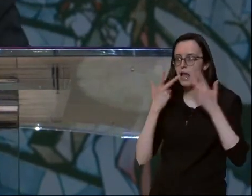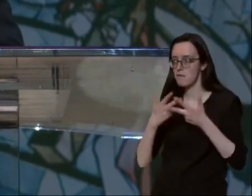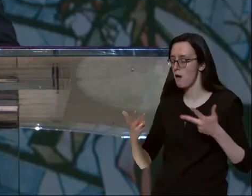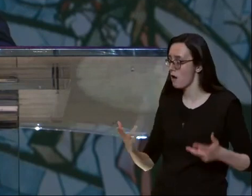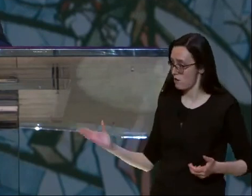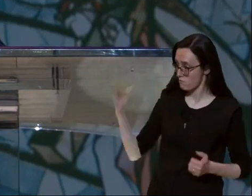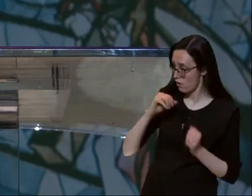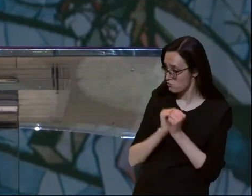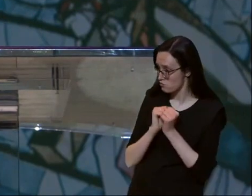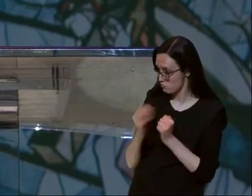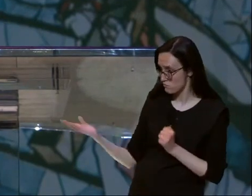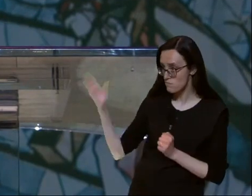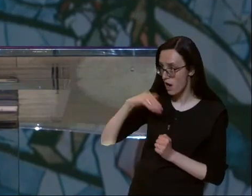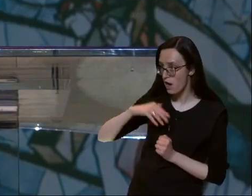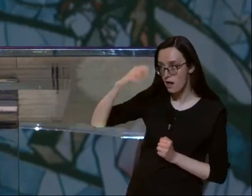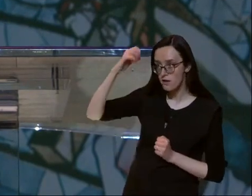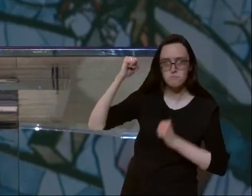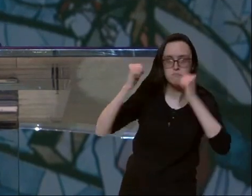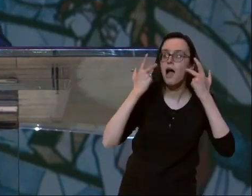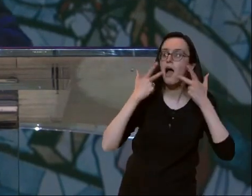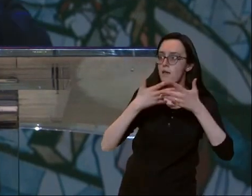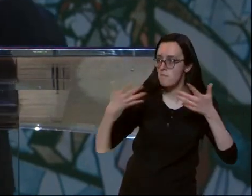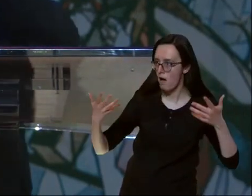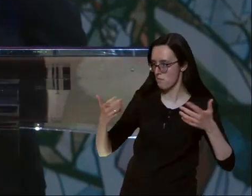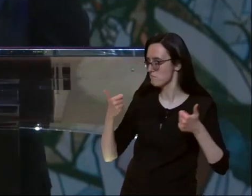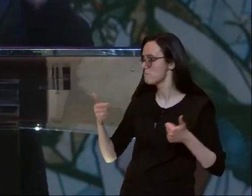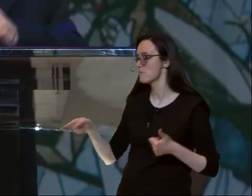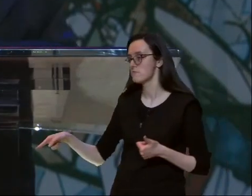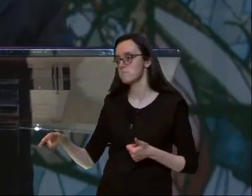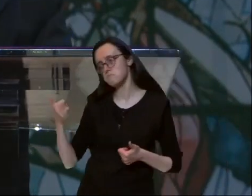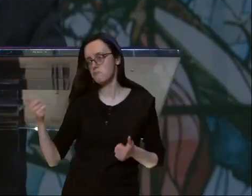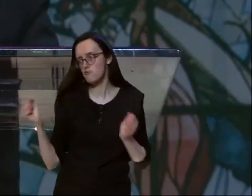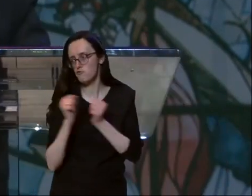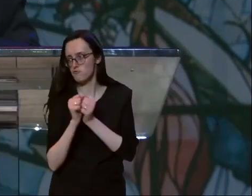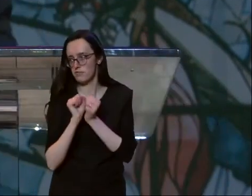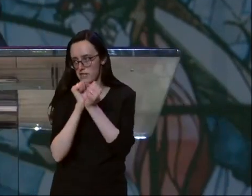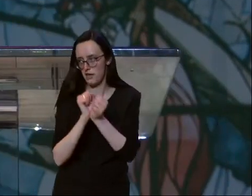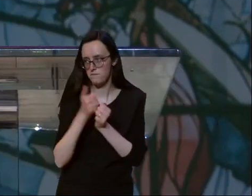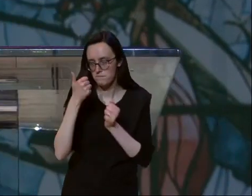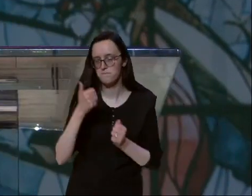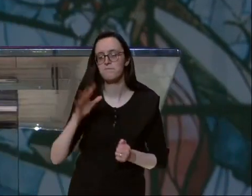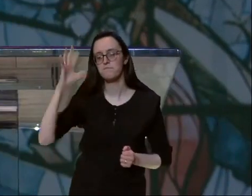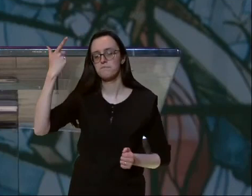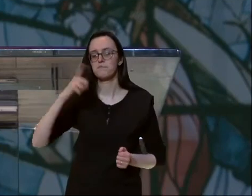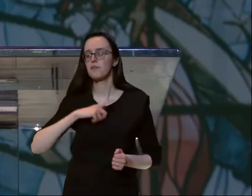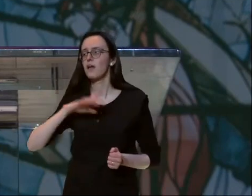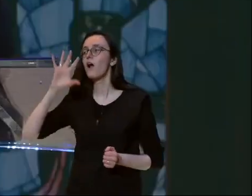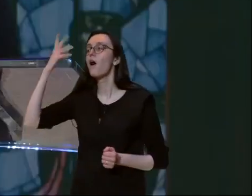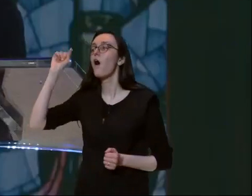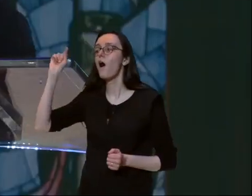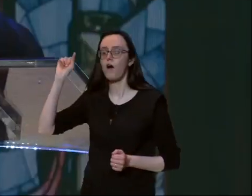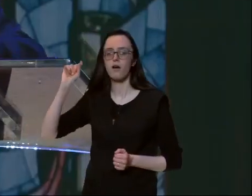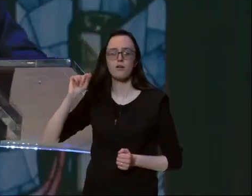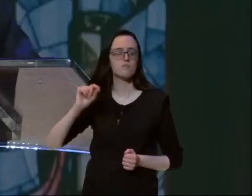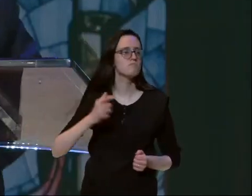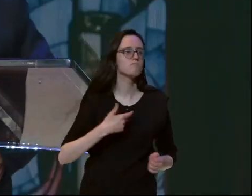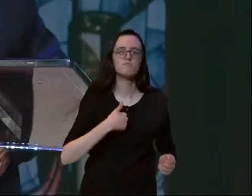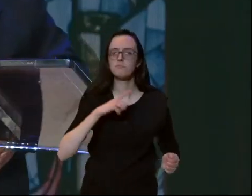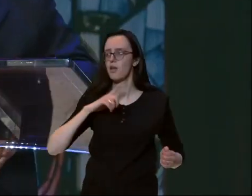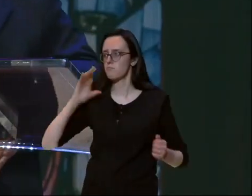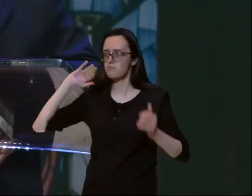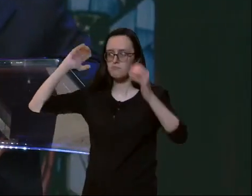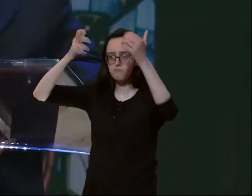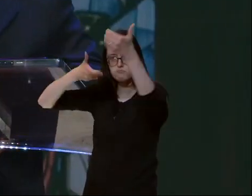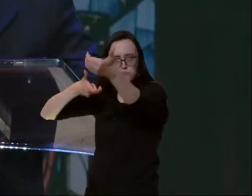vamos caçar? Aí foi. E lá caçando, o tiro saiu meio pela culatra, cortou o dedo do